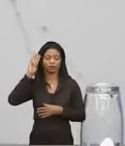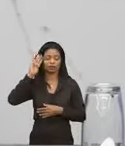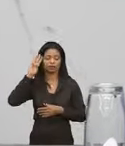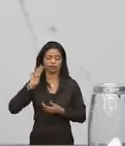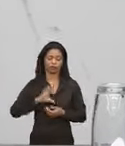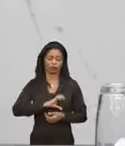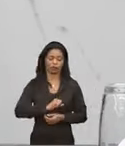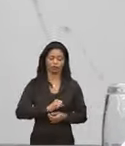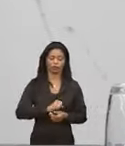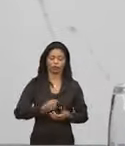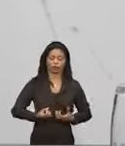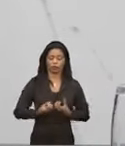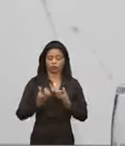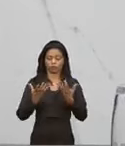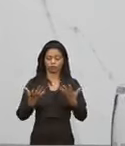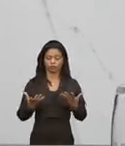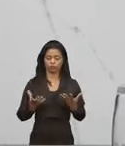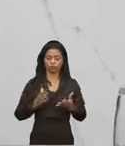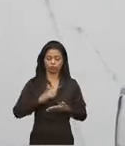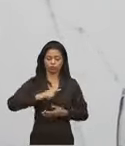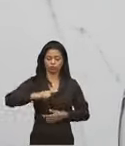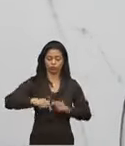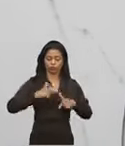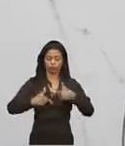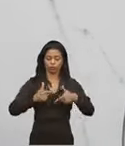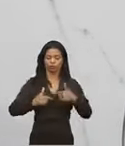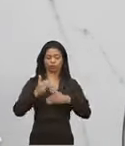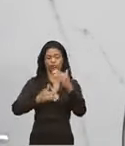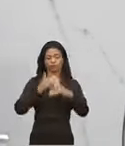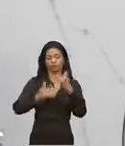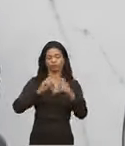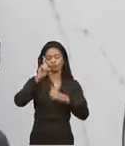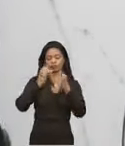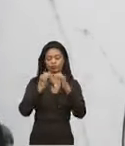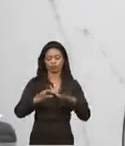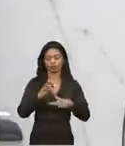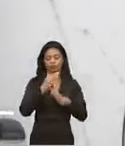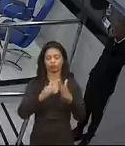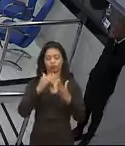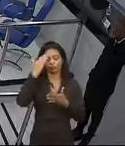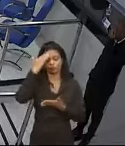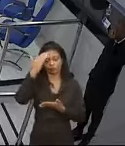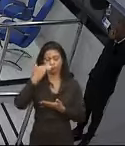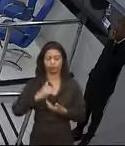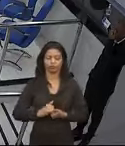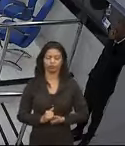Vamos continuar trabalhando e avançando. Deus abençoe a todos. Muito obrigado.